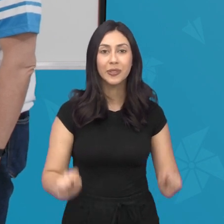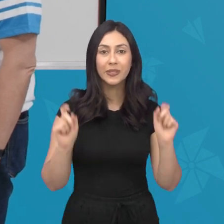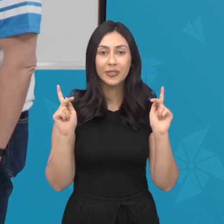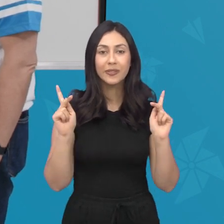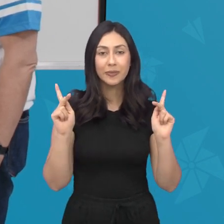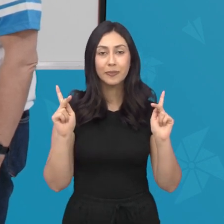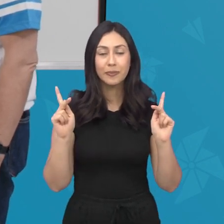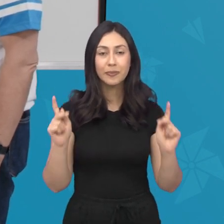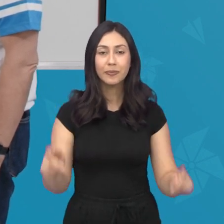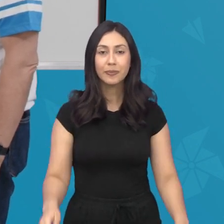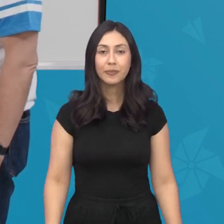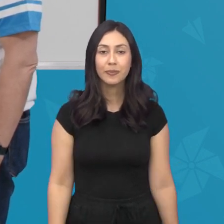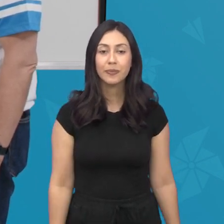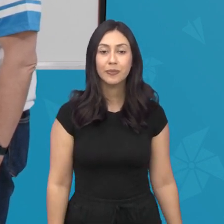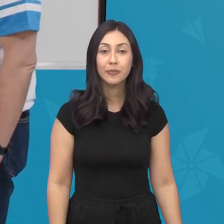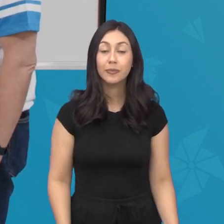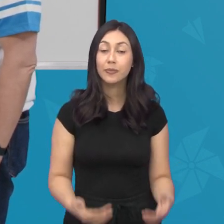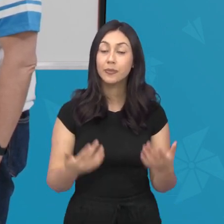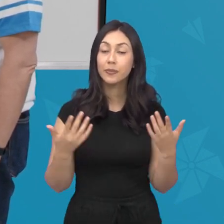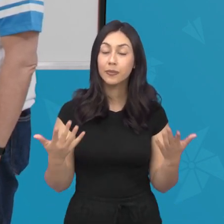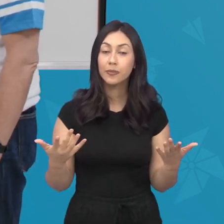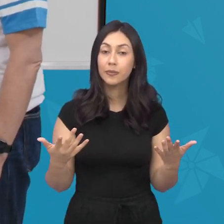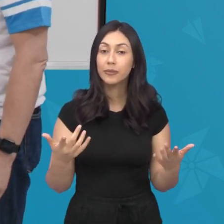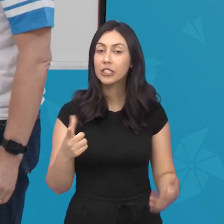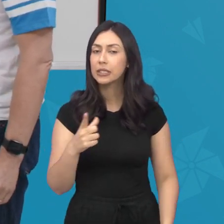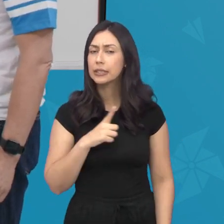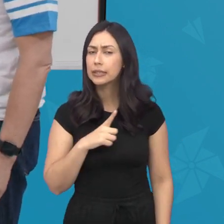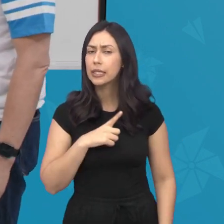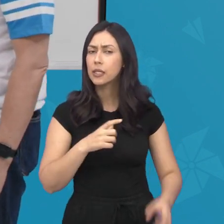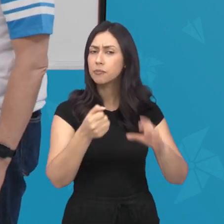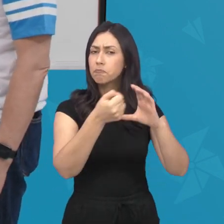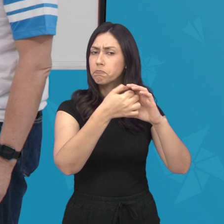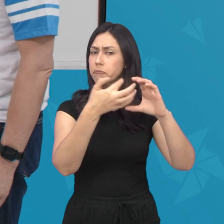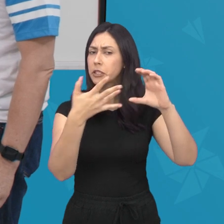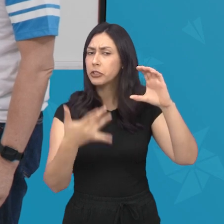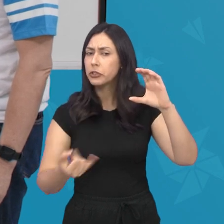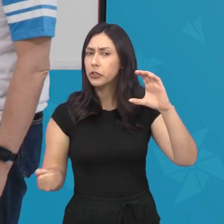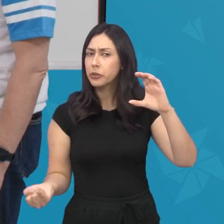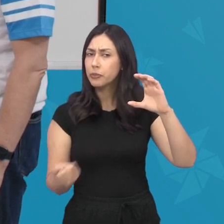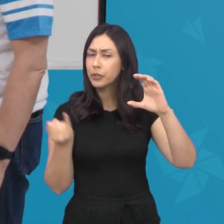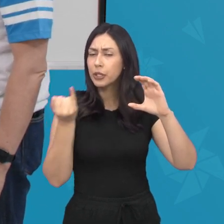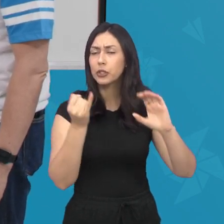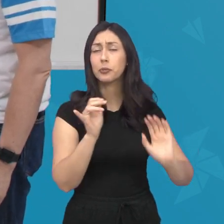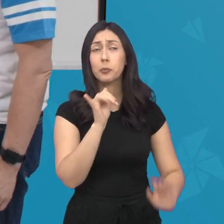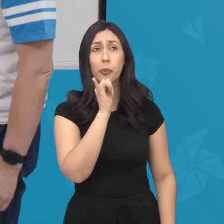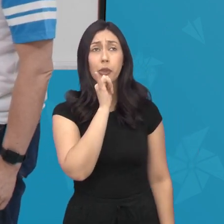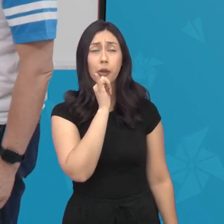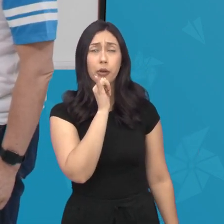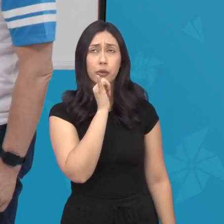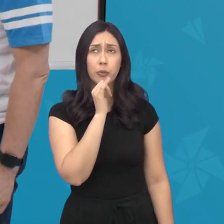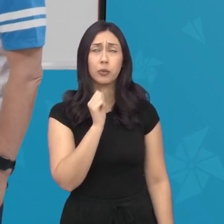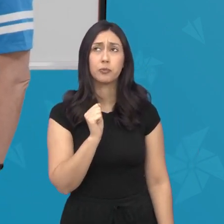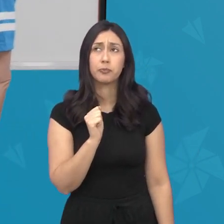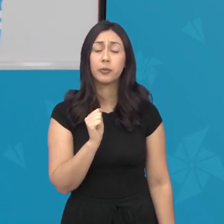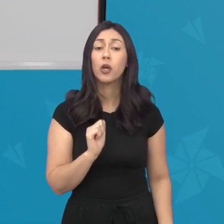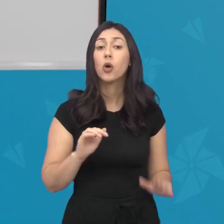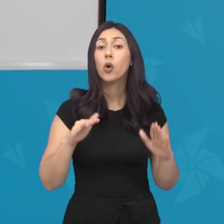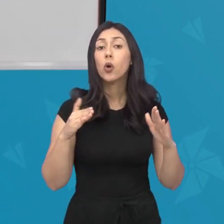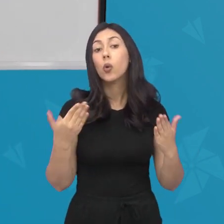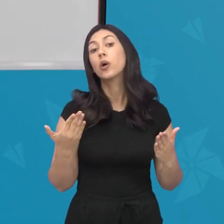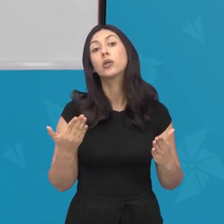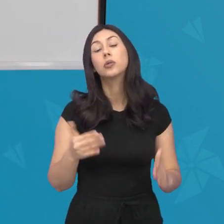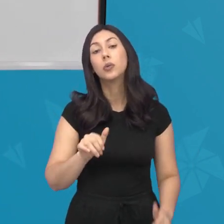Ok? Então, existem algumas características importantes aqui. Por exemplo, quando